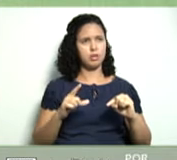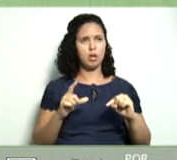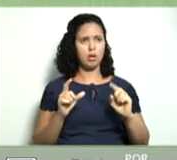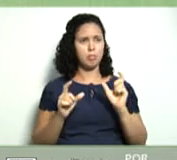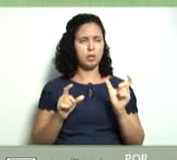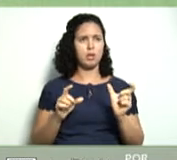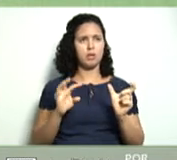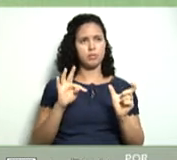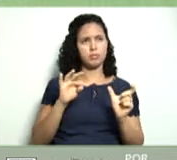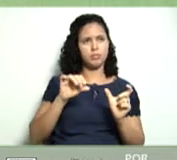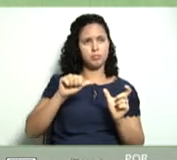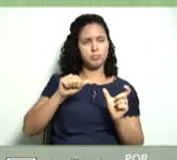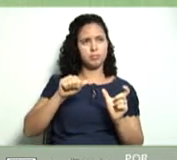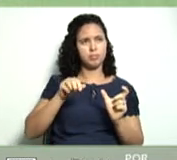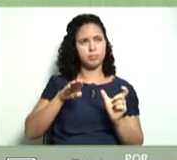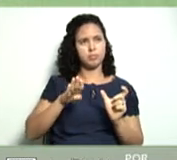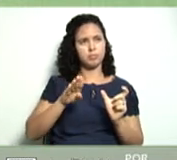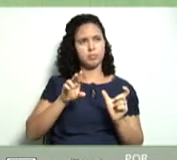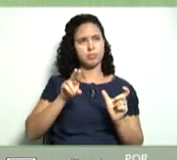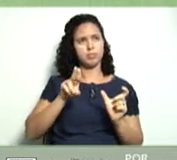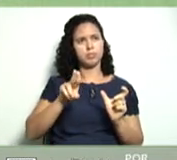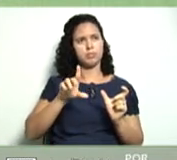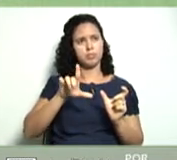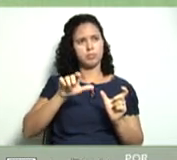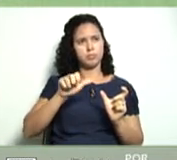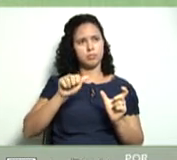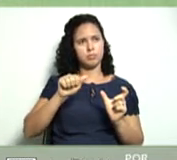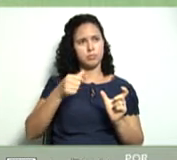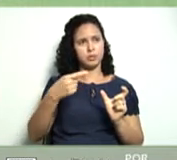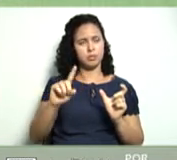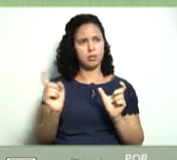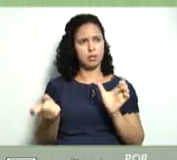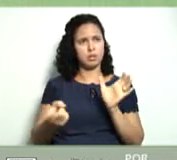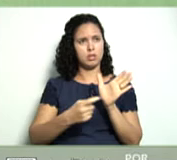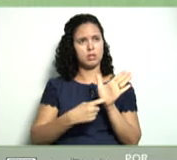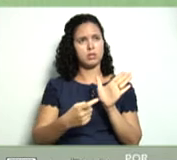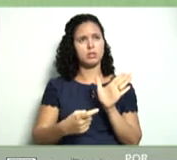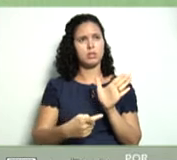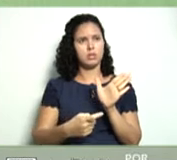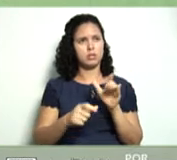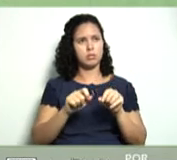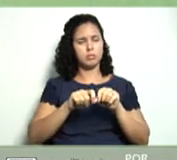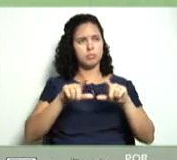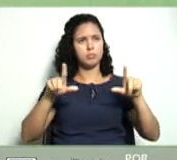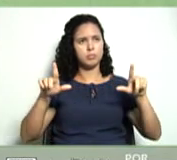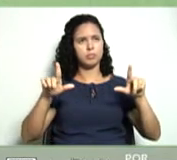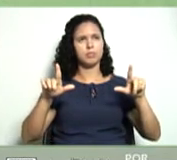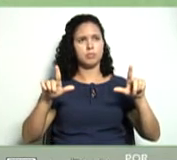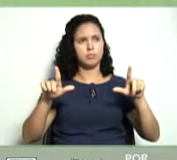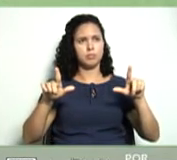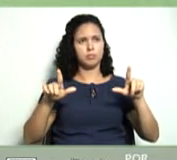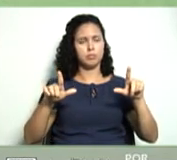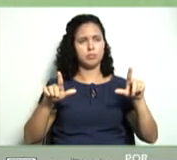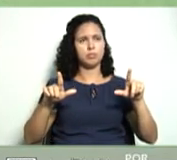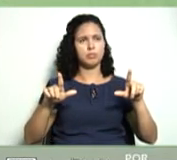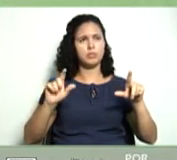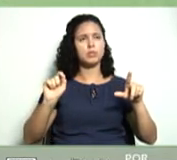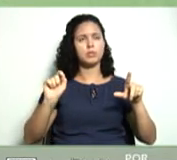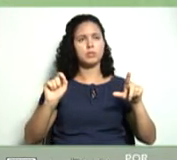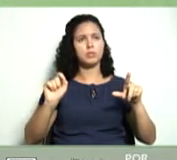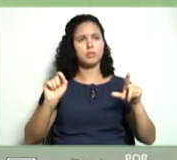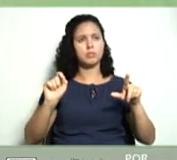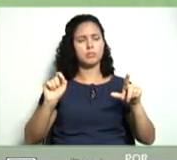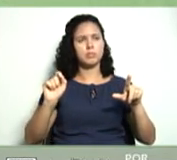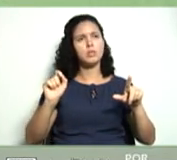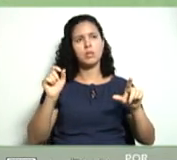da população mesmo clicando em tabulação aparece a janela de tabulação que aqui